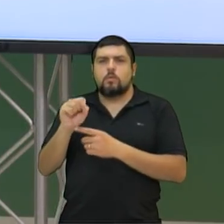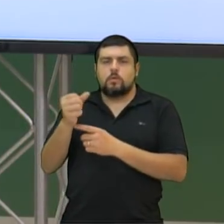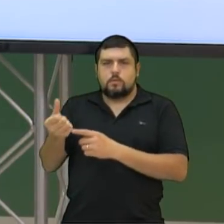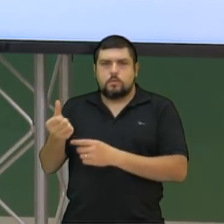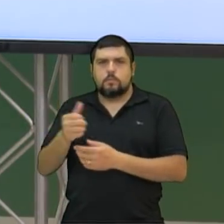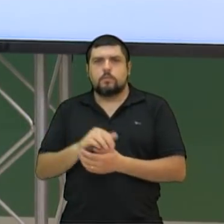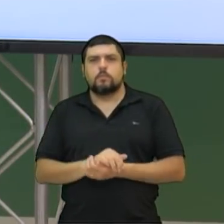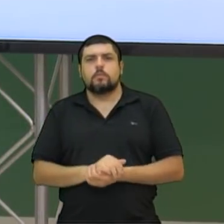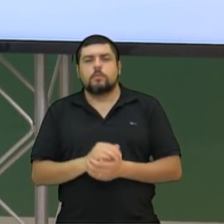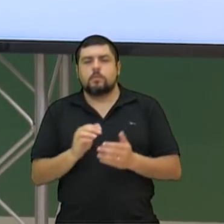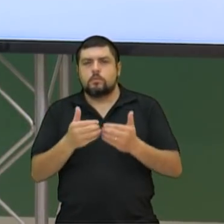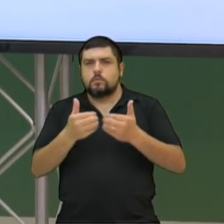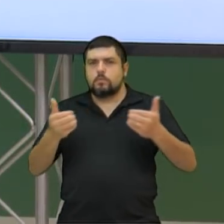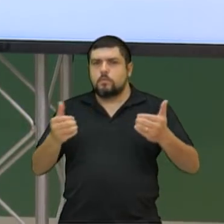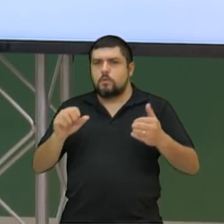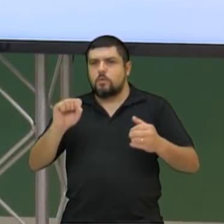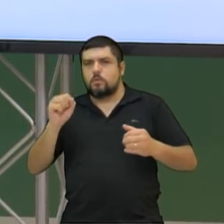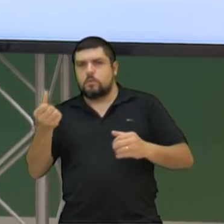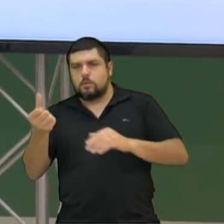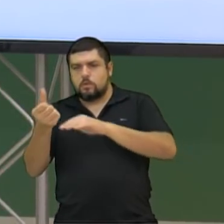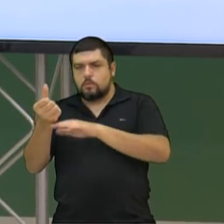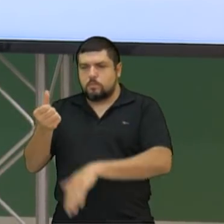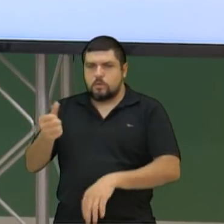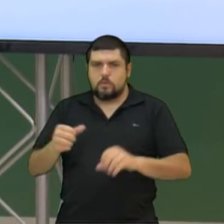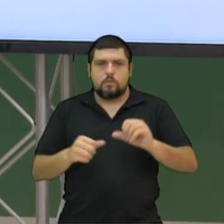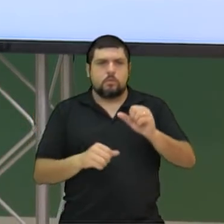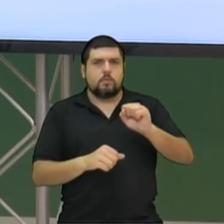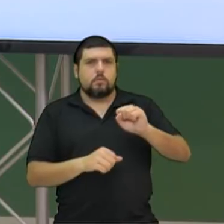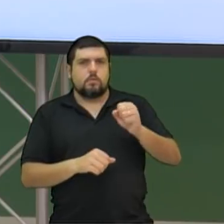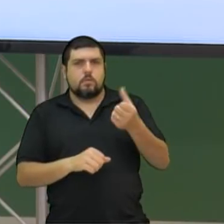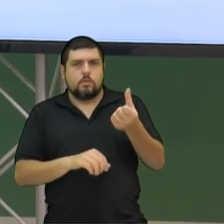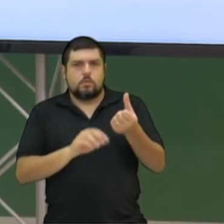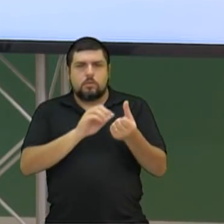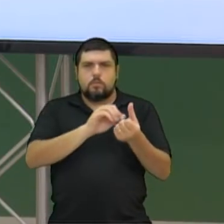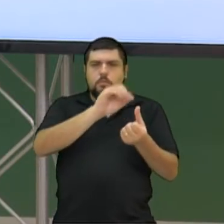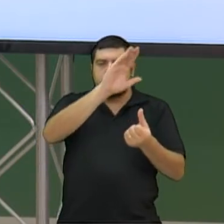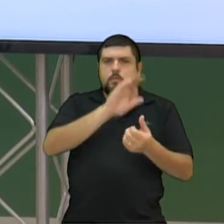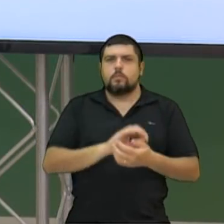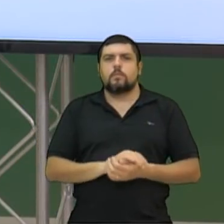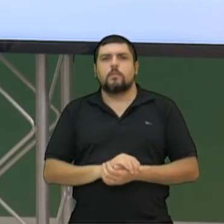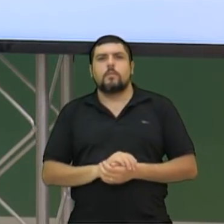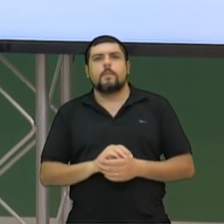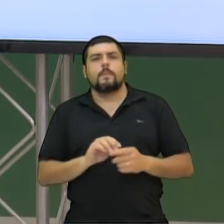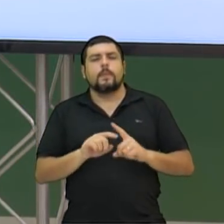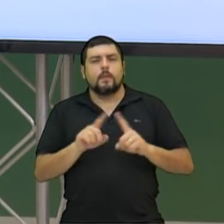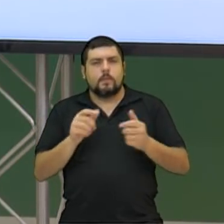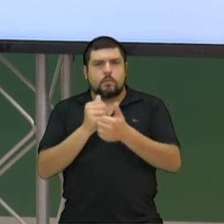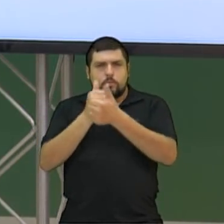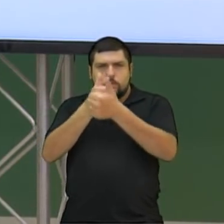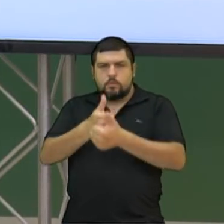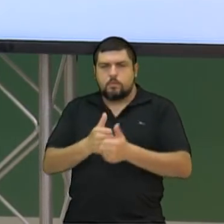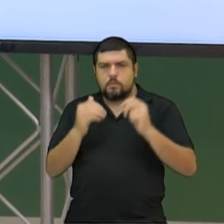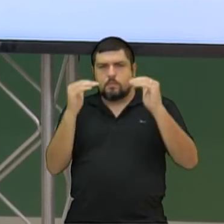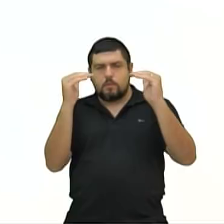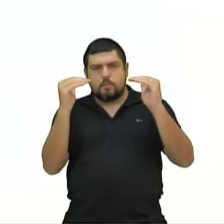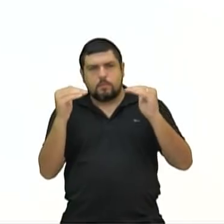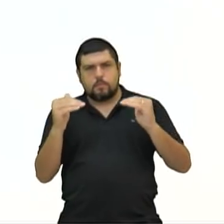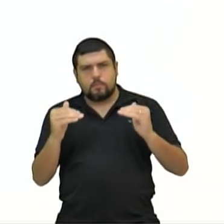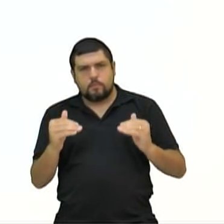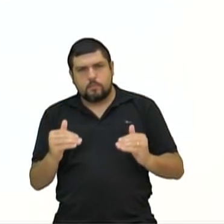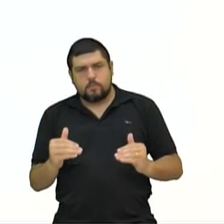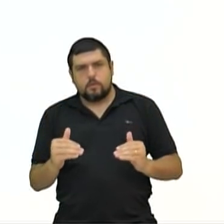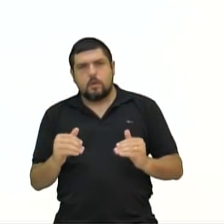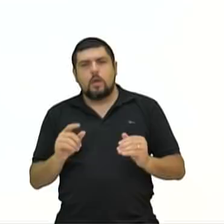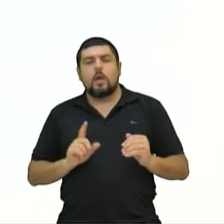que 86, tá? Eu não vou entrar aqui no mérito dessa resolução passo a passo com vocês, porque é uma resolução de equação do